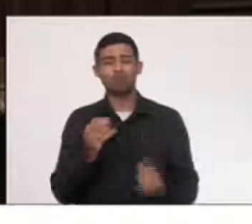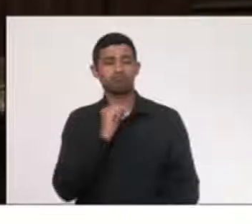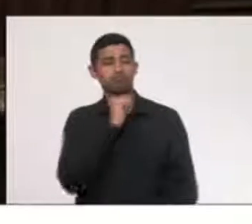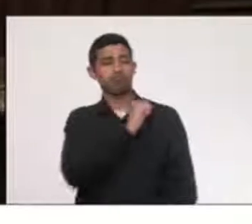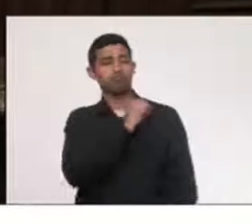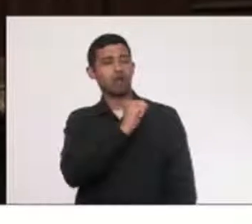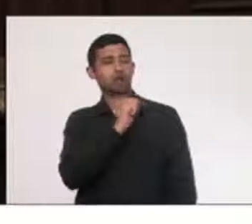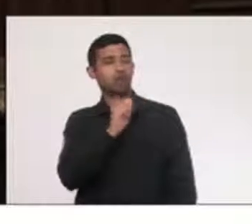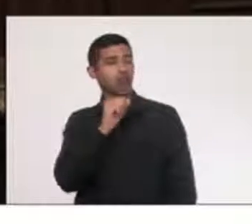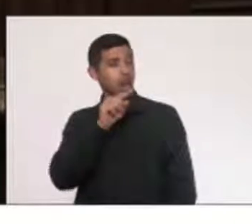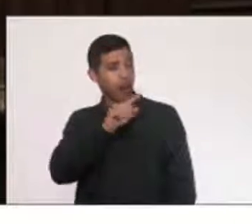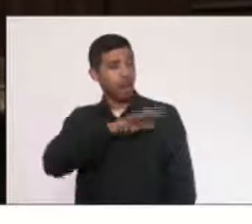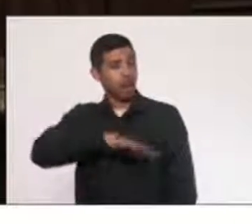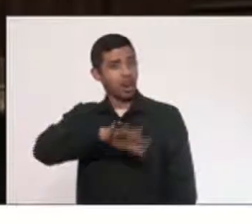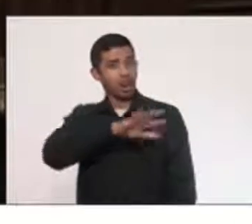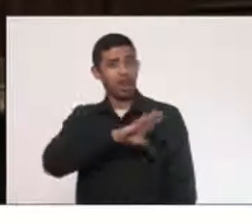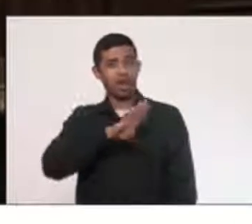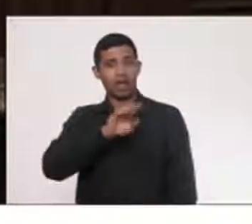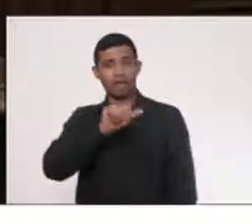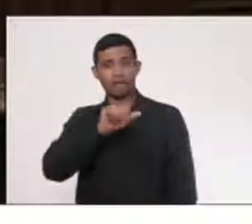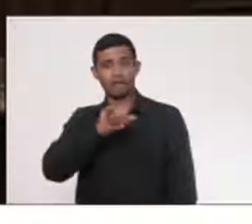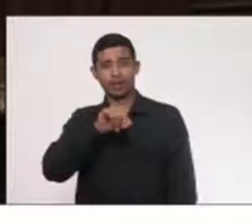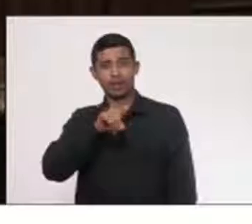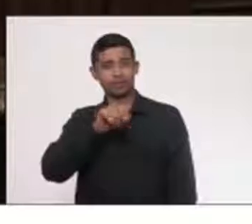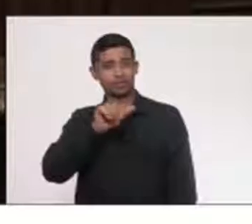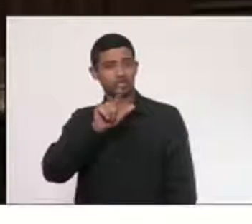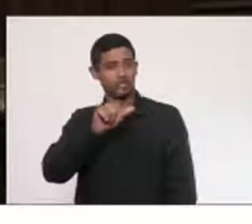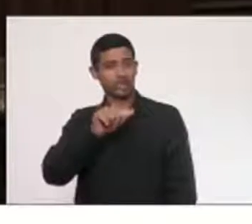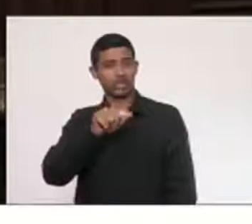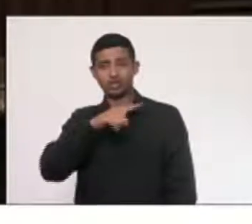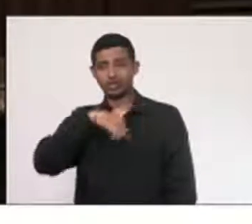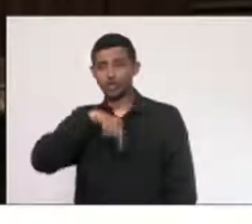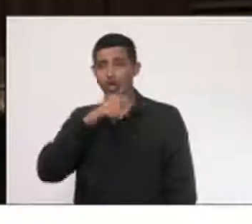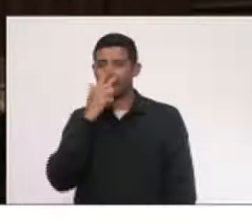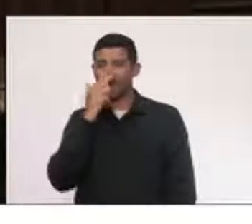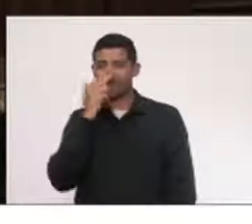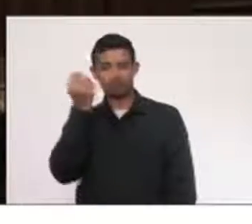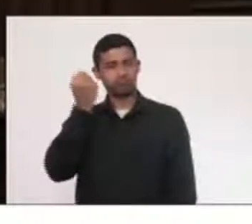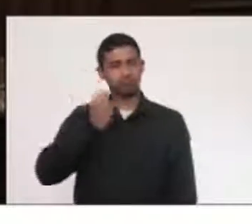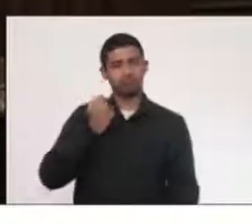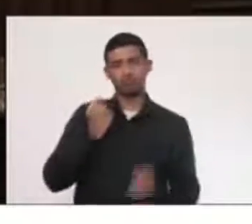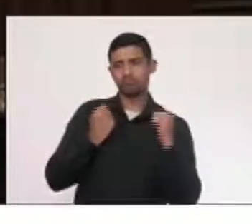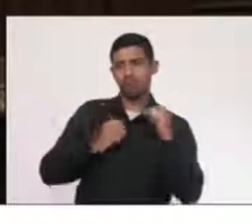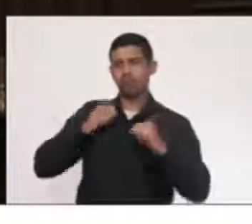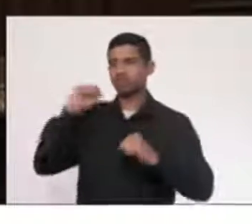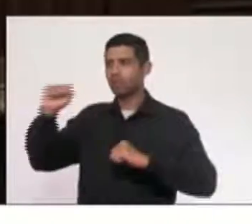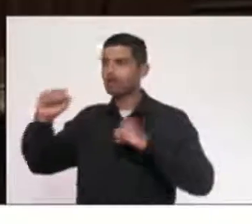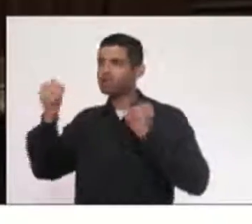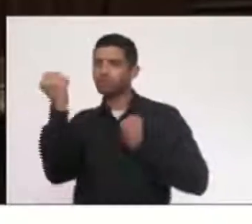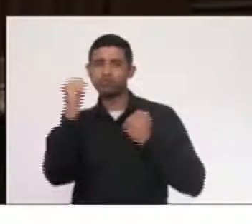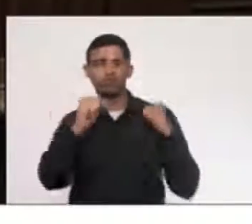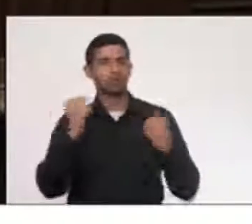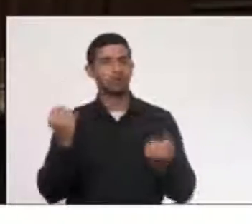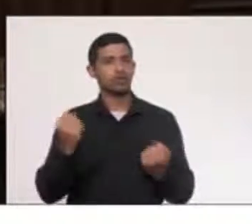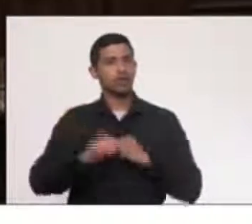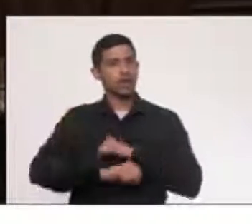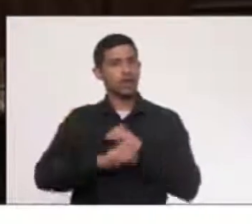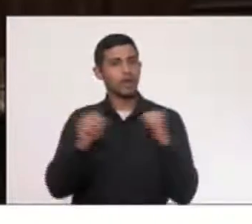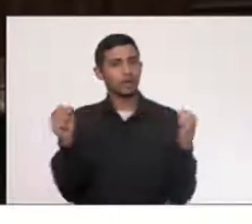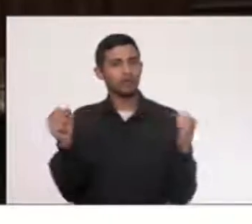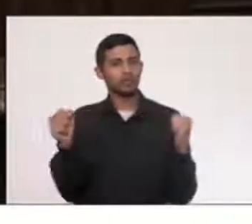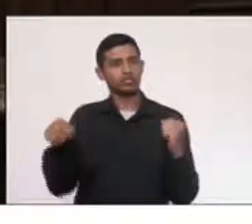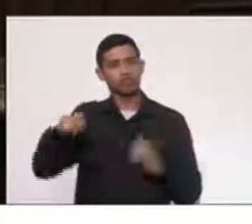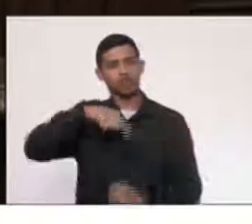estado. Nós estamos nos matando. É impossível que a gente,